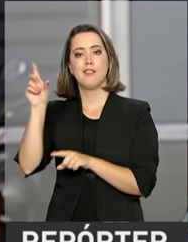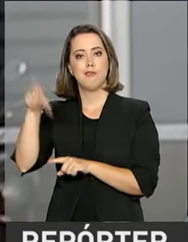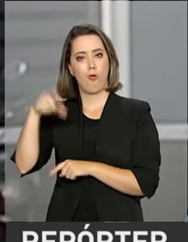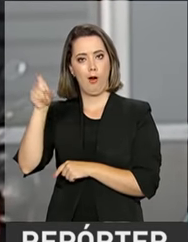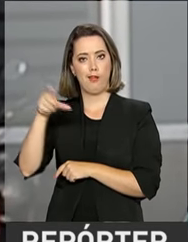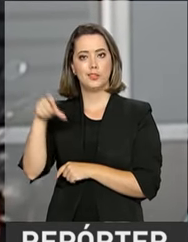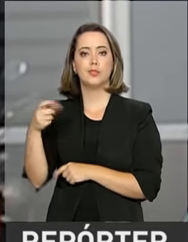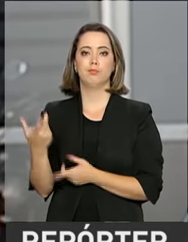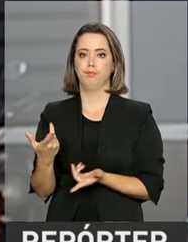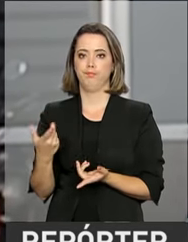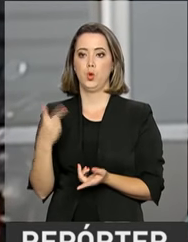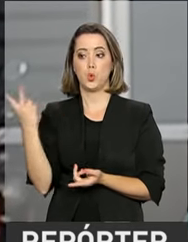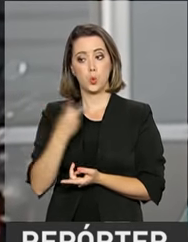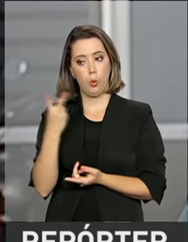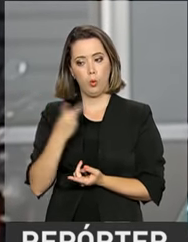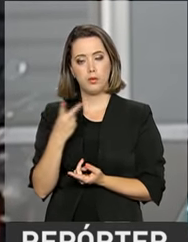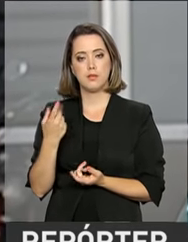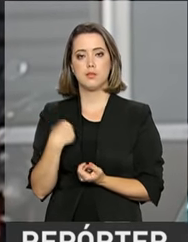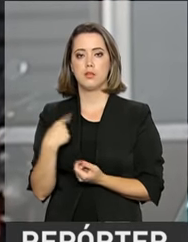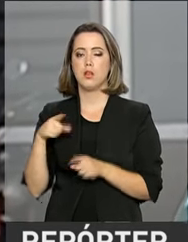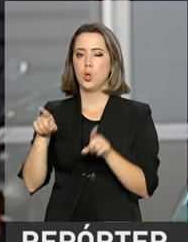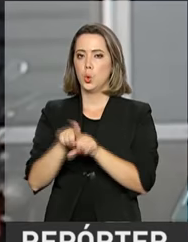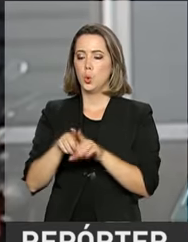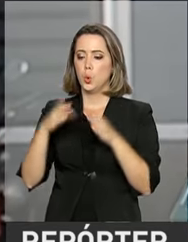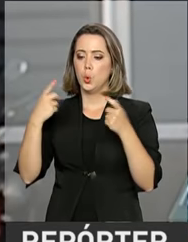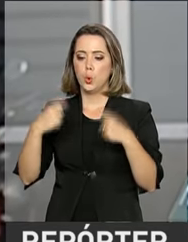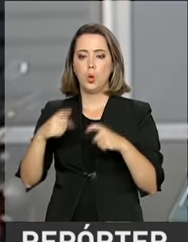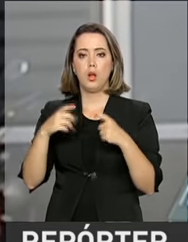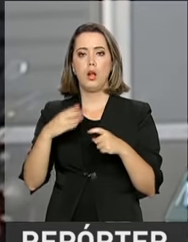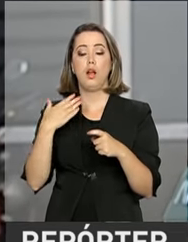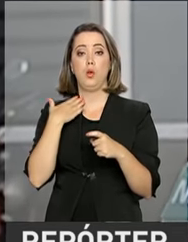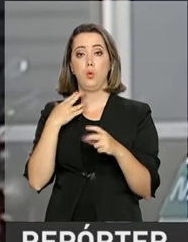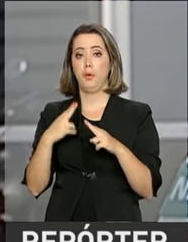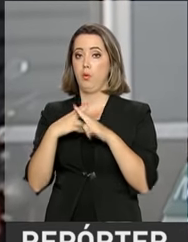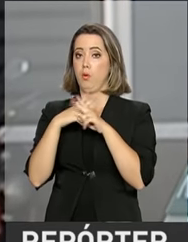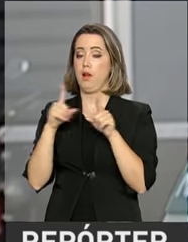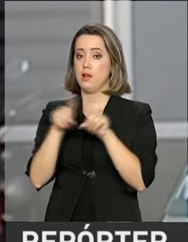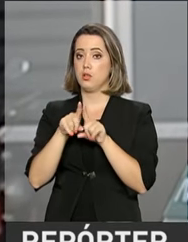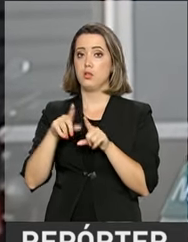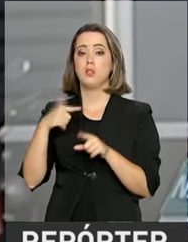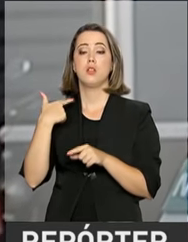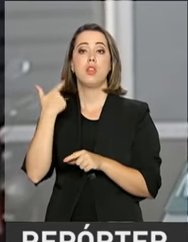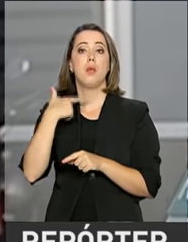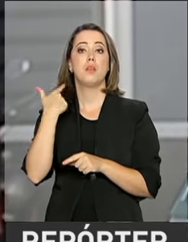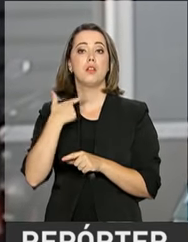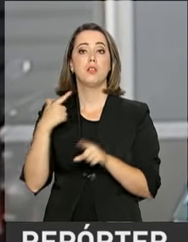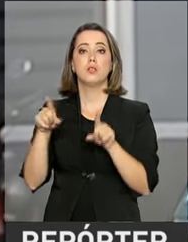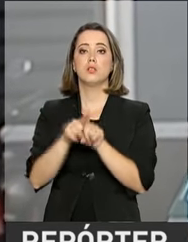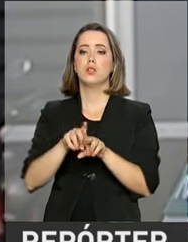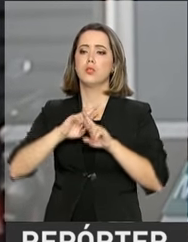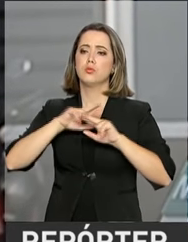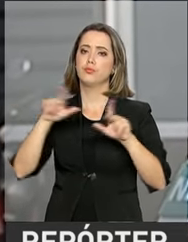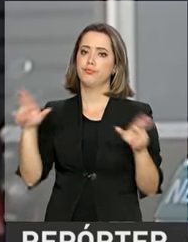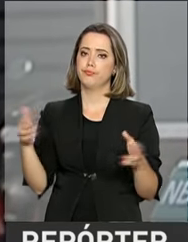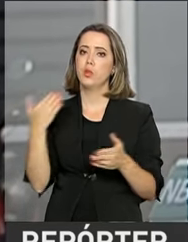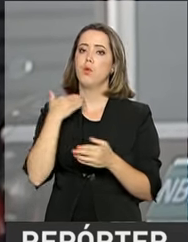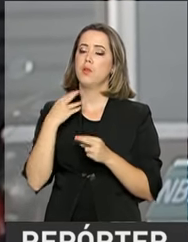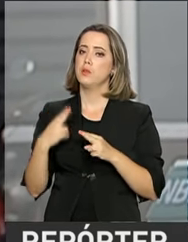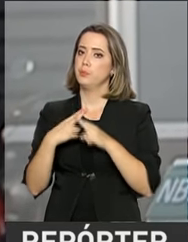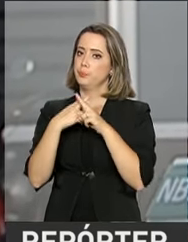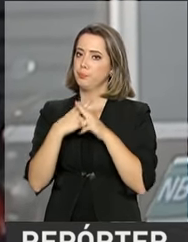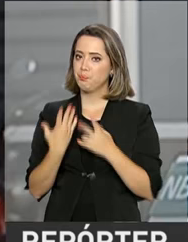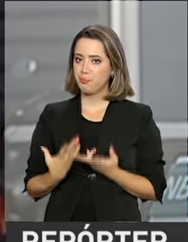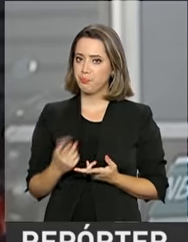ele consegue sacar além dos terminais de auto-atendimento da caixa também nos lotéricas e correspondentes caixa aqui vos